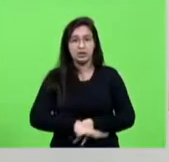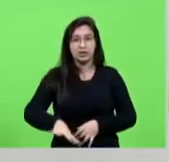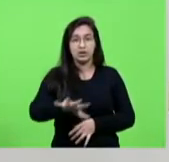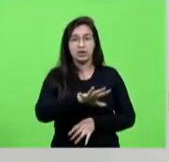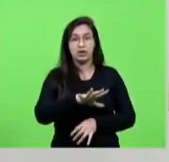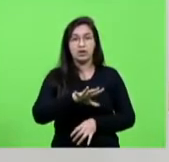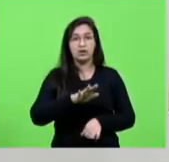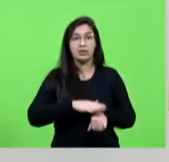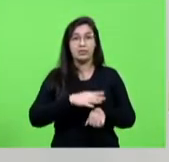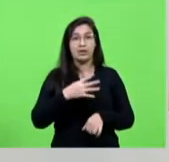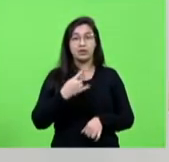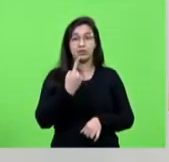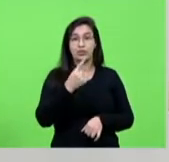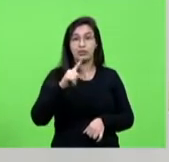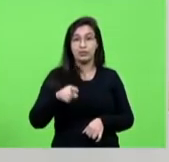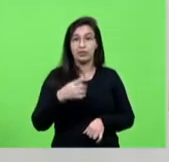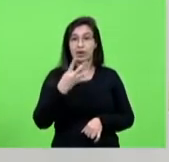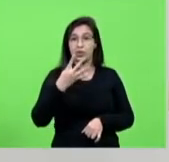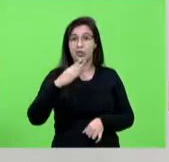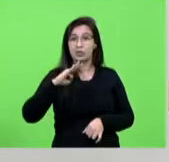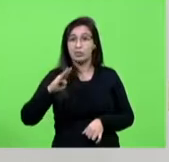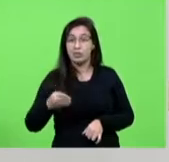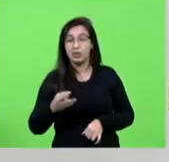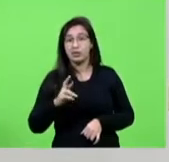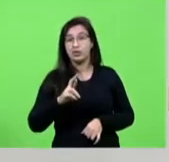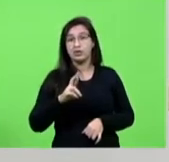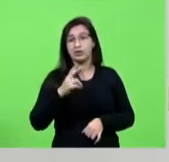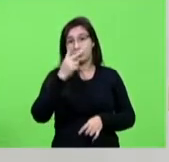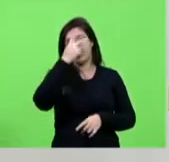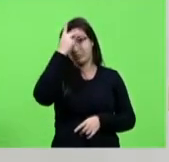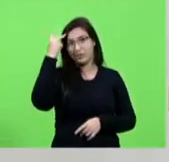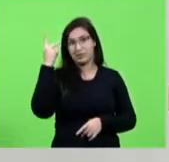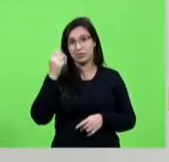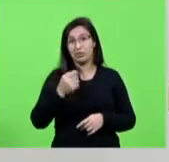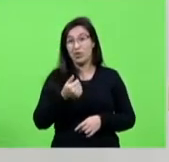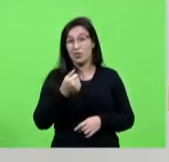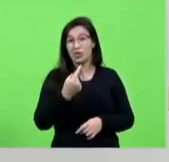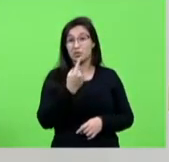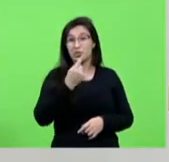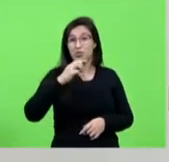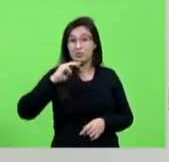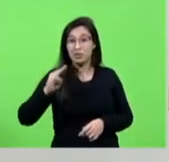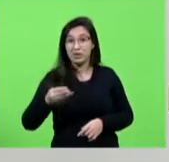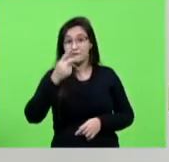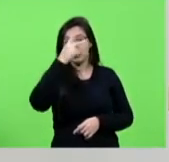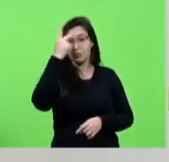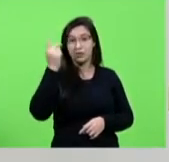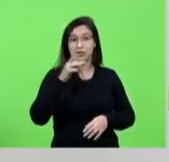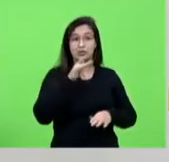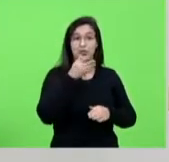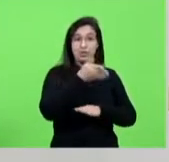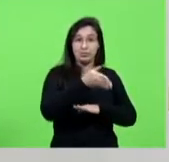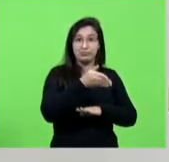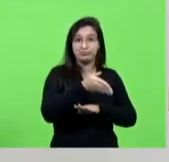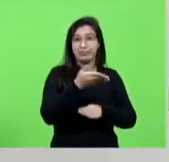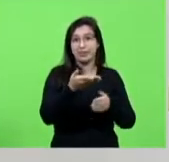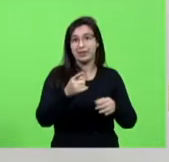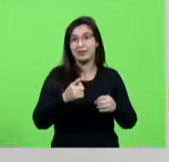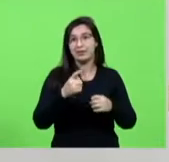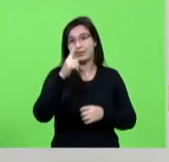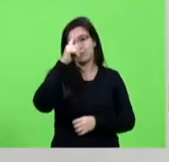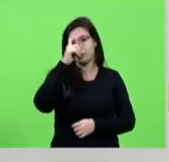pessoas. Quase 1,5 milhão de pessoas são atendidas pelo Hospital São José. Desses